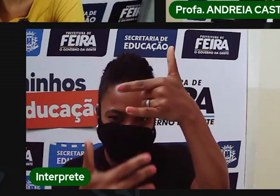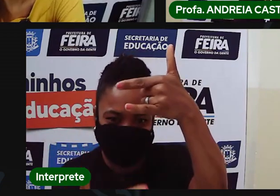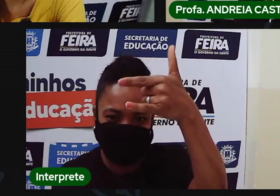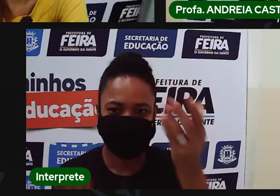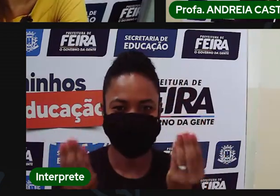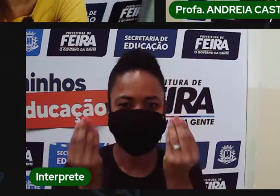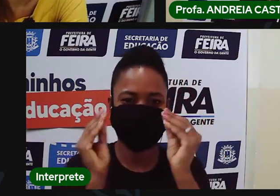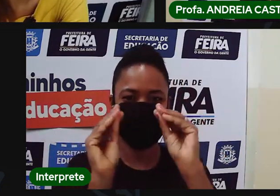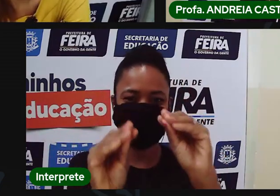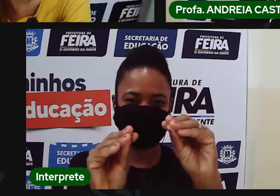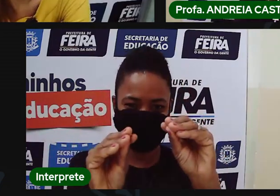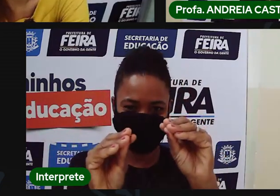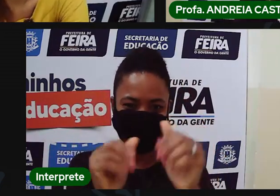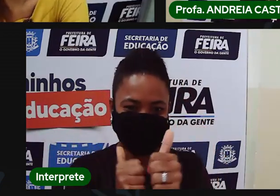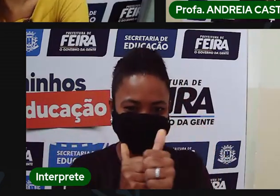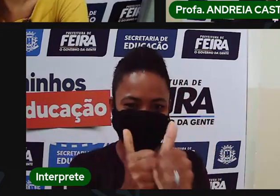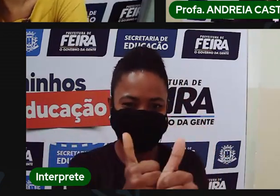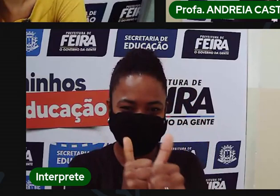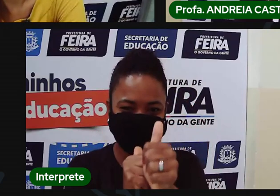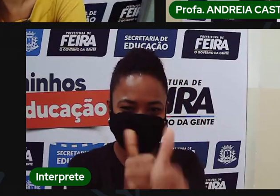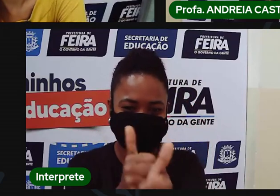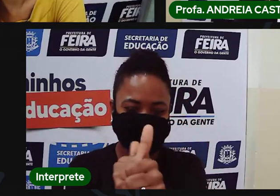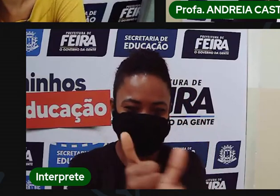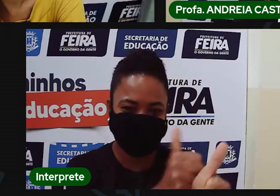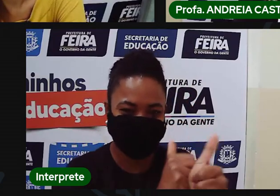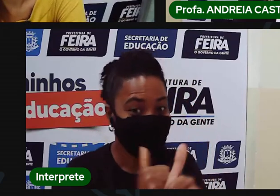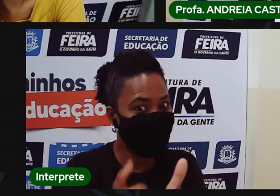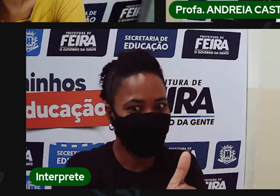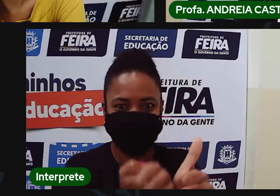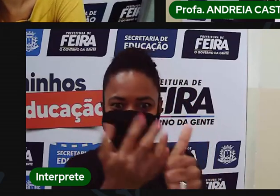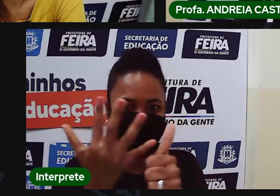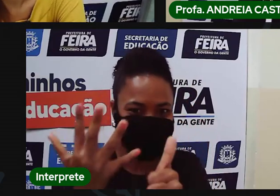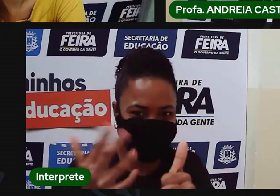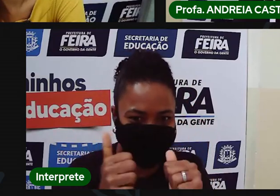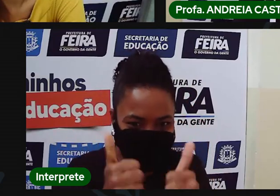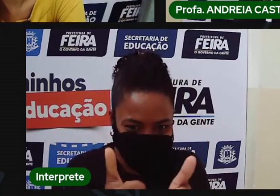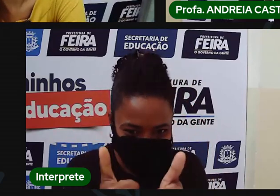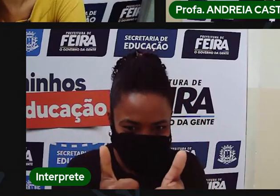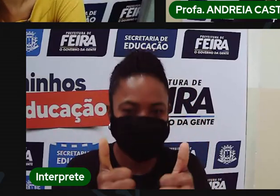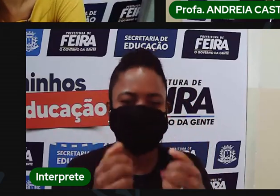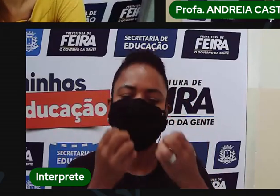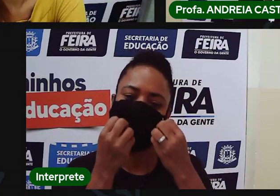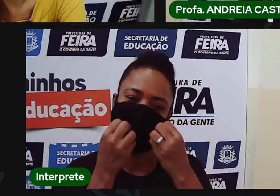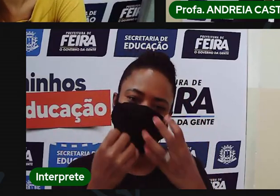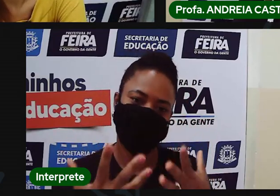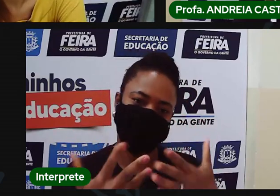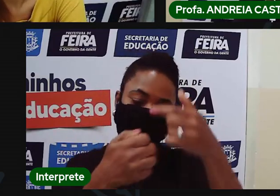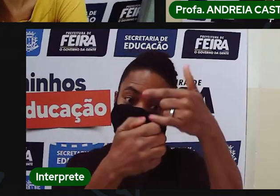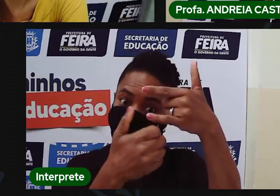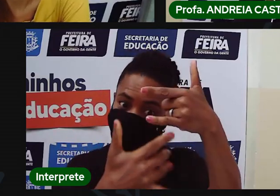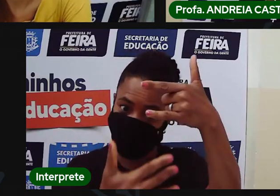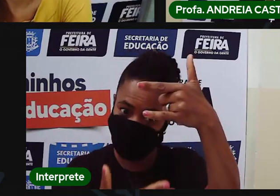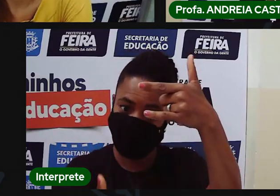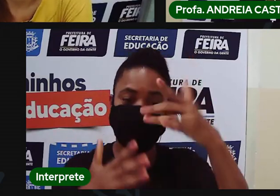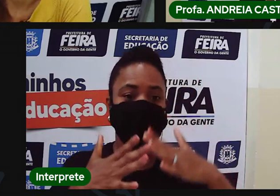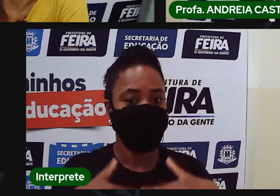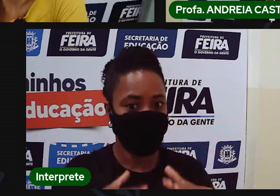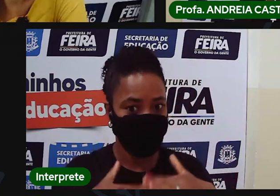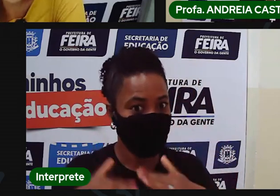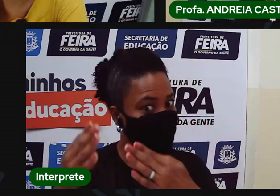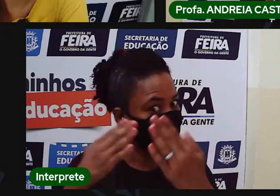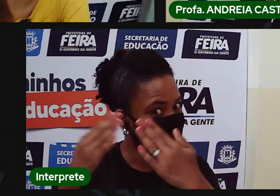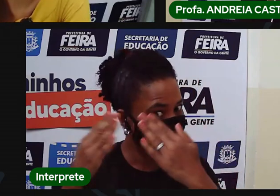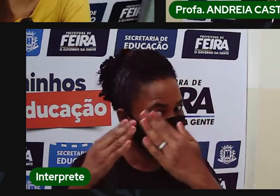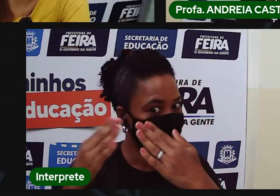volta, né, para todo mundo se seguir, viu, galera? Então, muito bom estar aqui com vocês, mas calma aí, Marília, você ainda não vai embora,